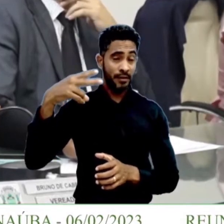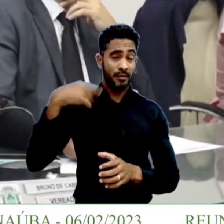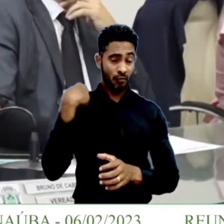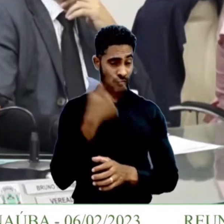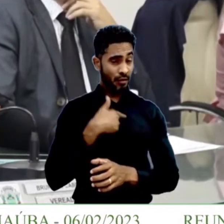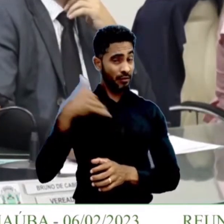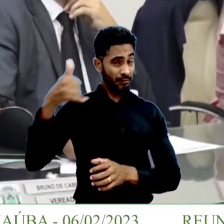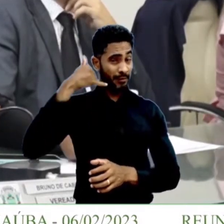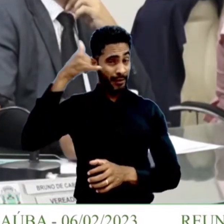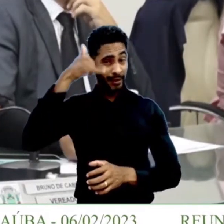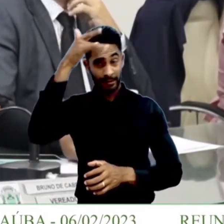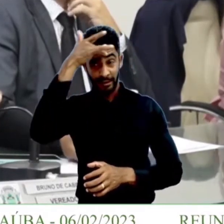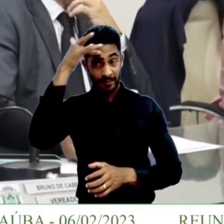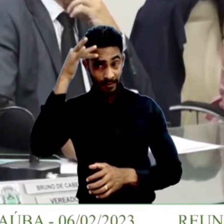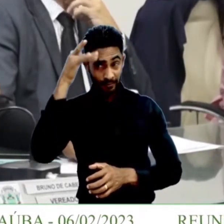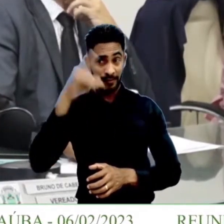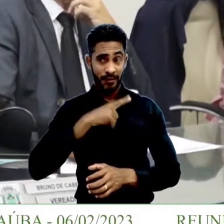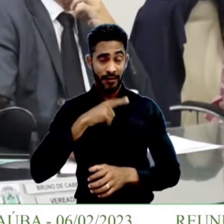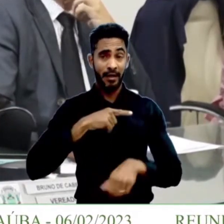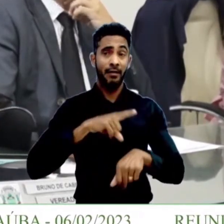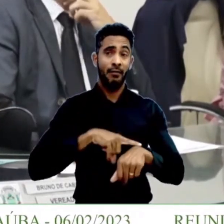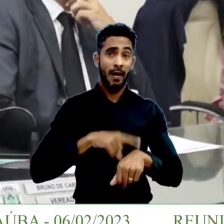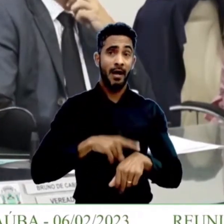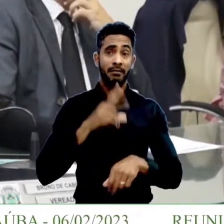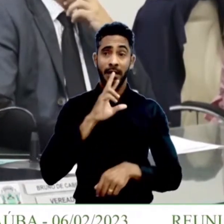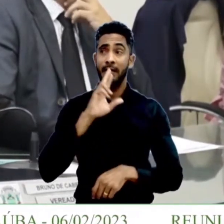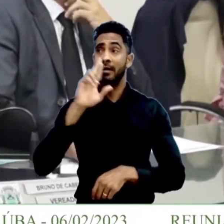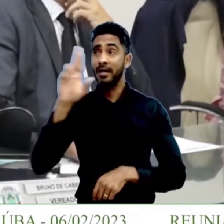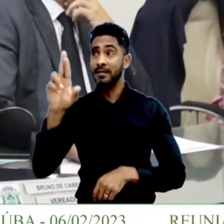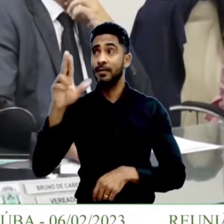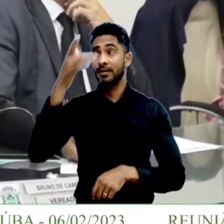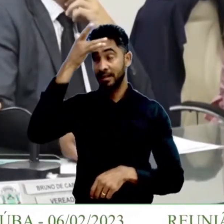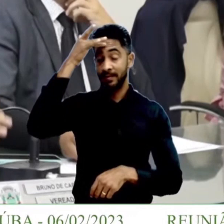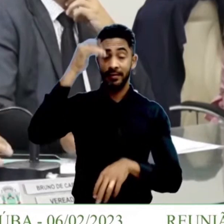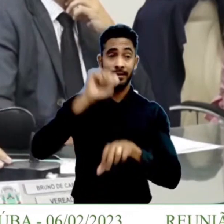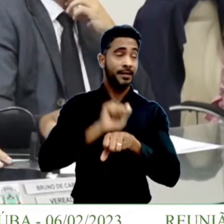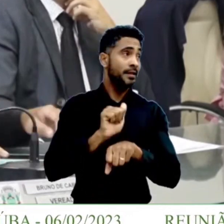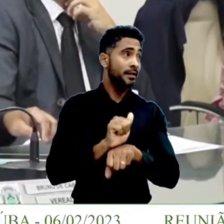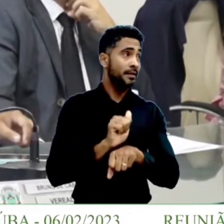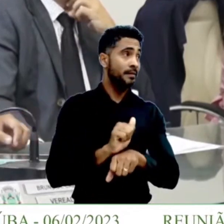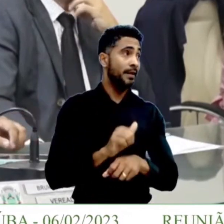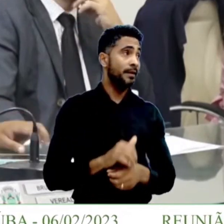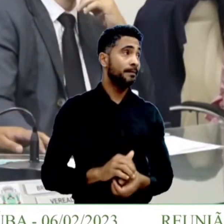o senhor tiver já para passar, né, que eu acho que é a resposta que o pessoal espera aí. Obrigado.